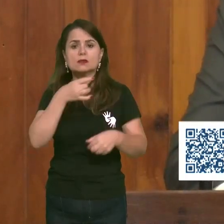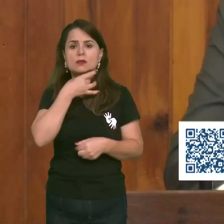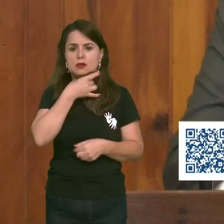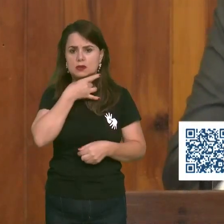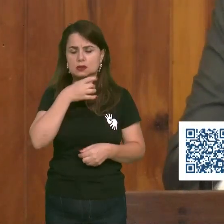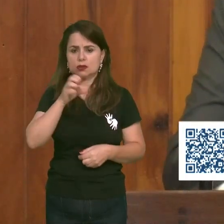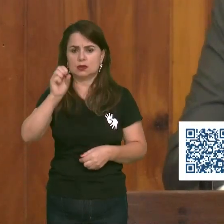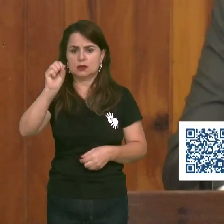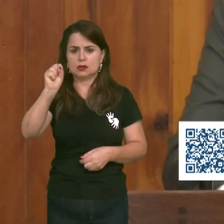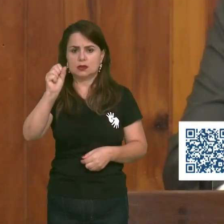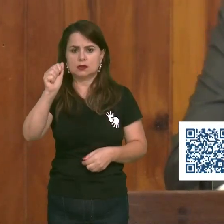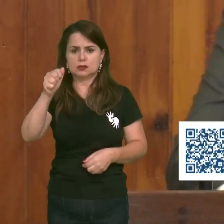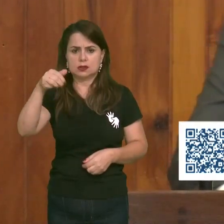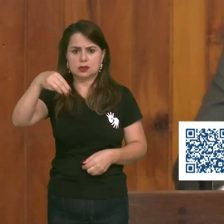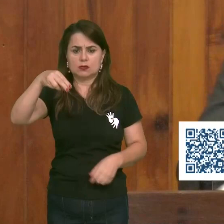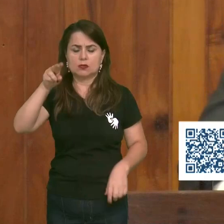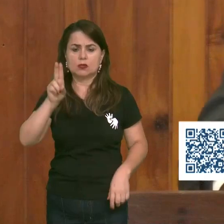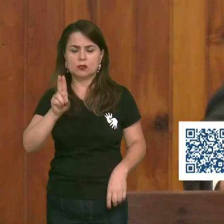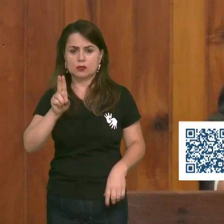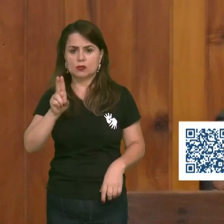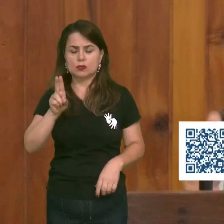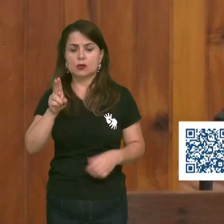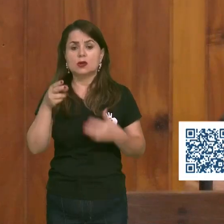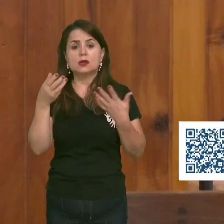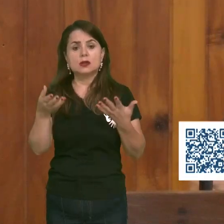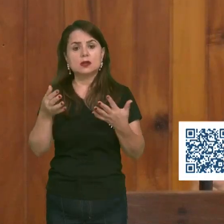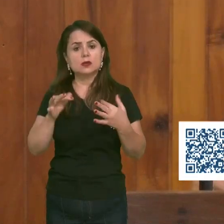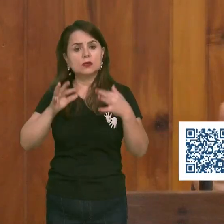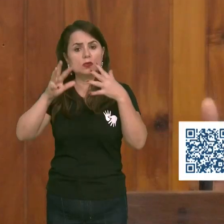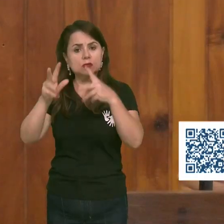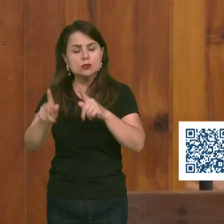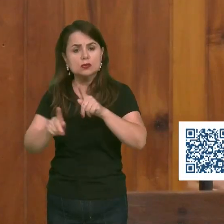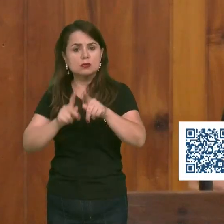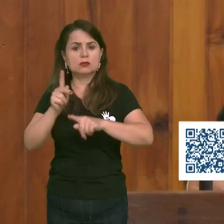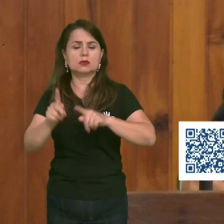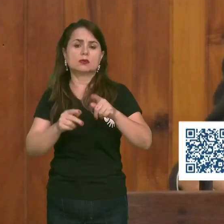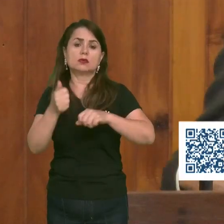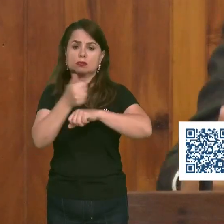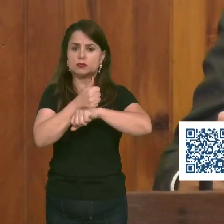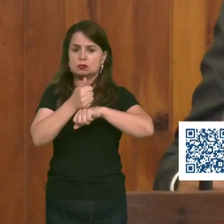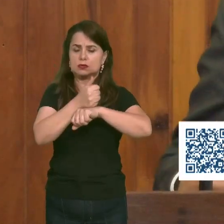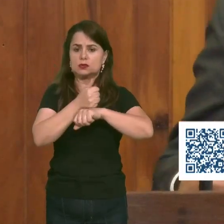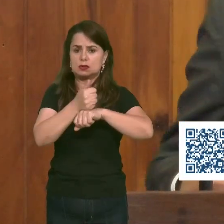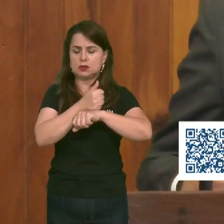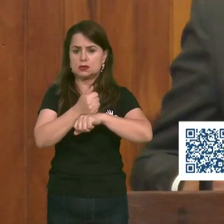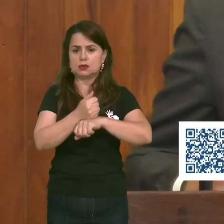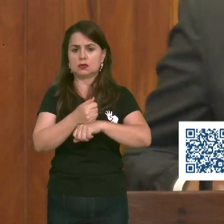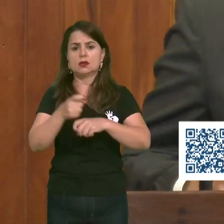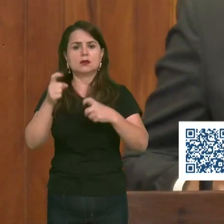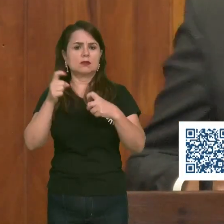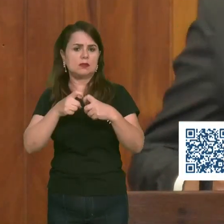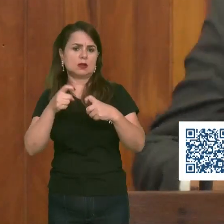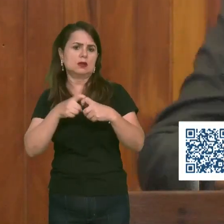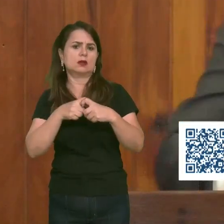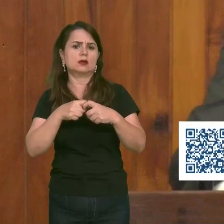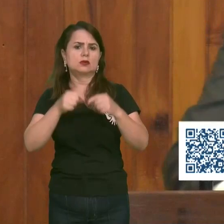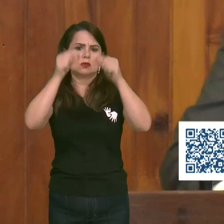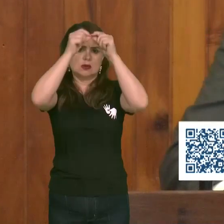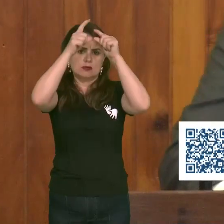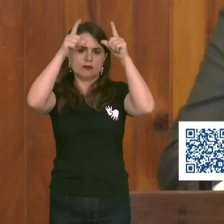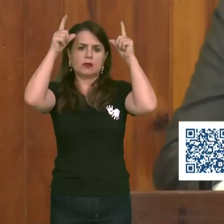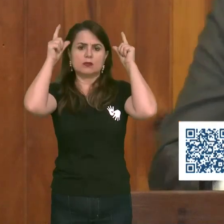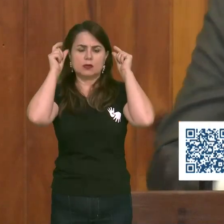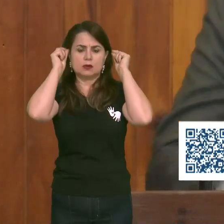todos os funcionários é médicos enfermeiros socorristas enfim